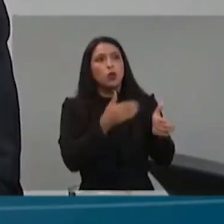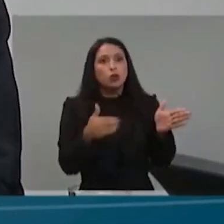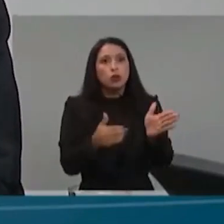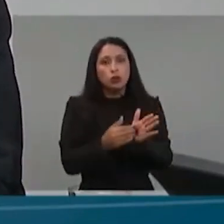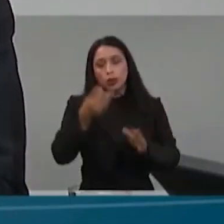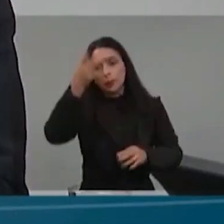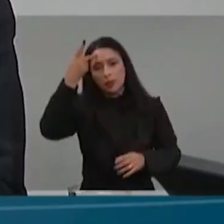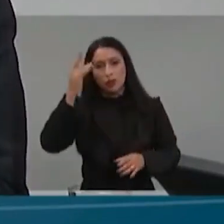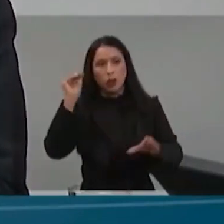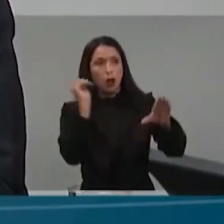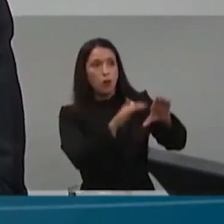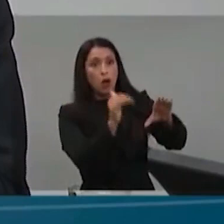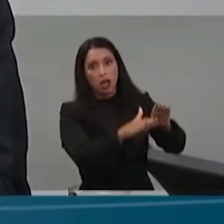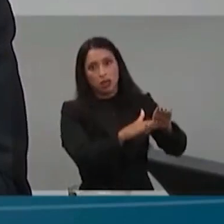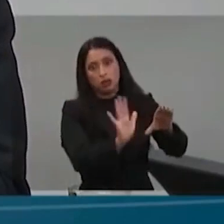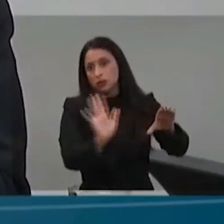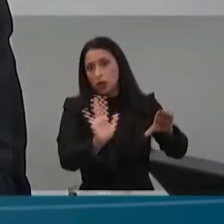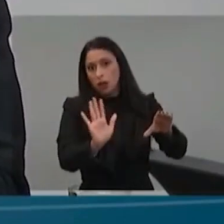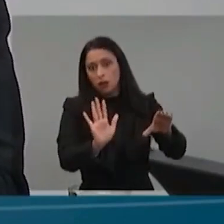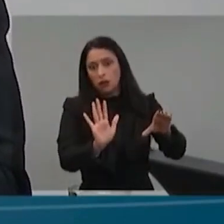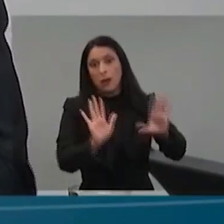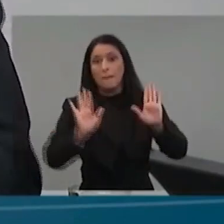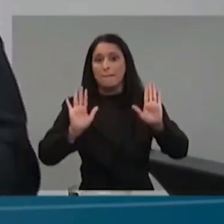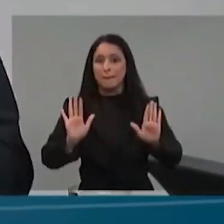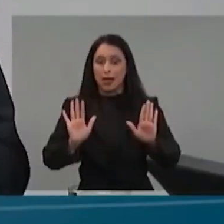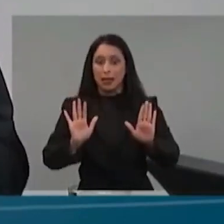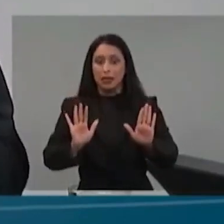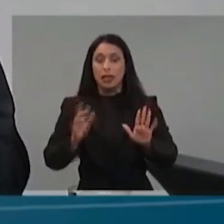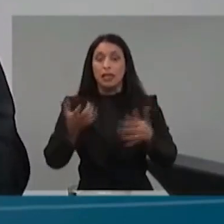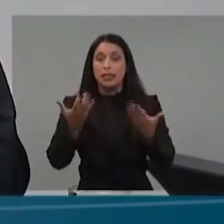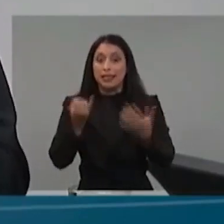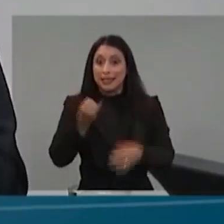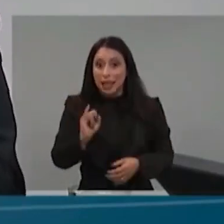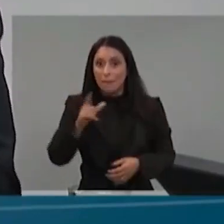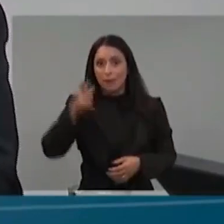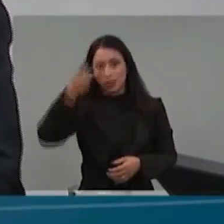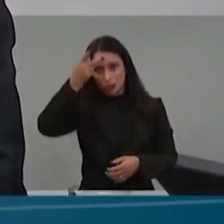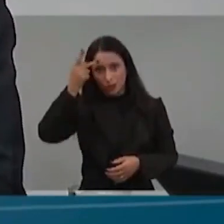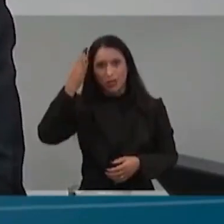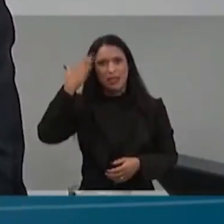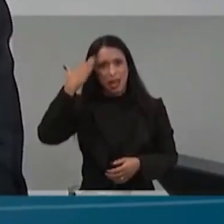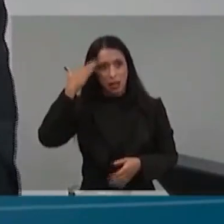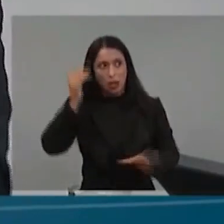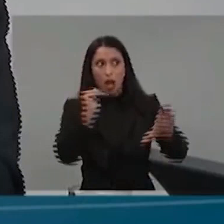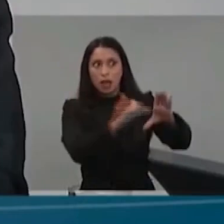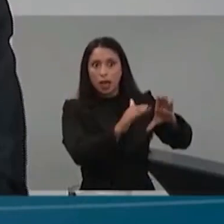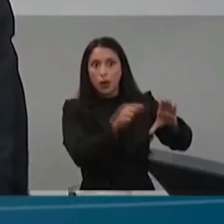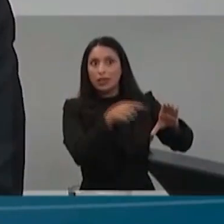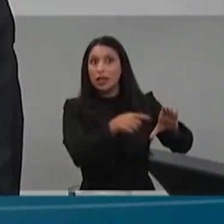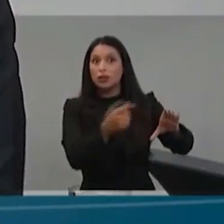no depósito. Mas, a partir do momento que ela tem total consciência que aquele depósito é usado, por exemplo,